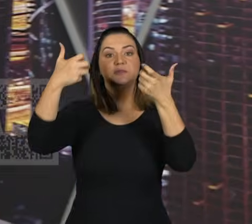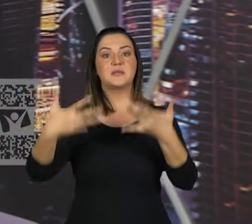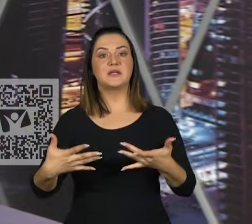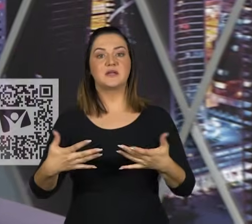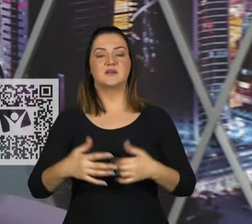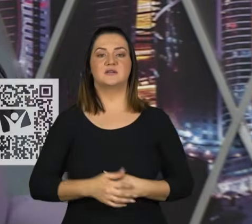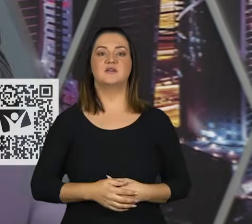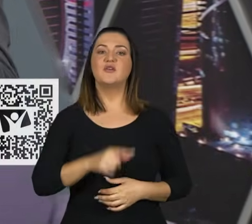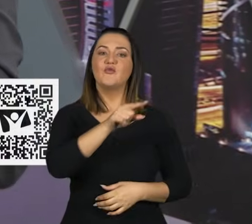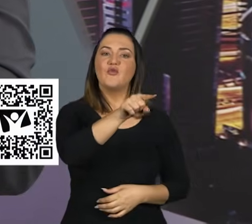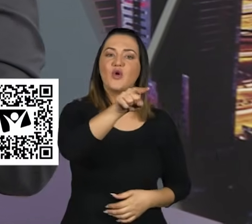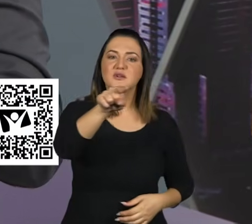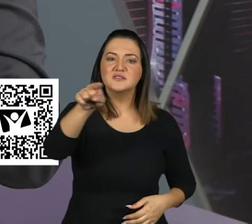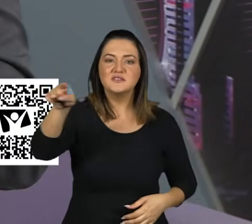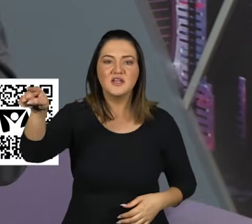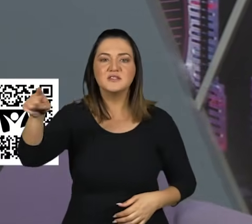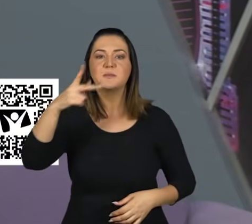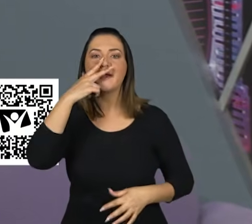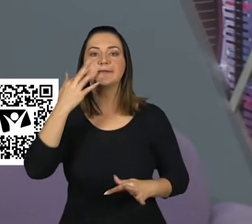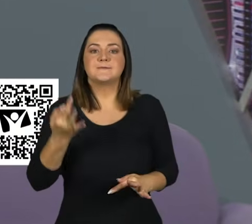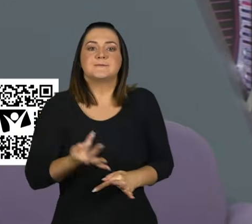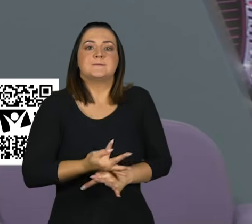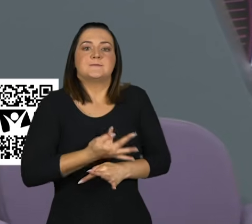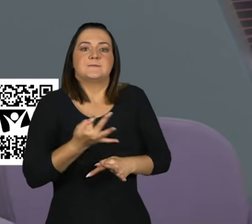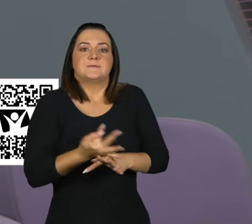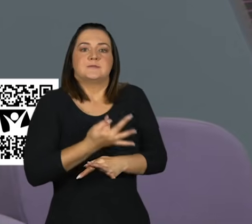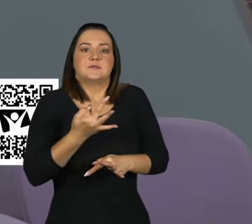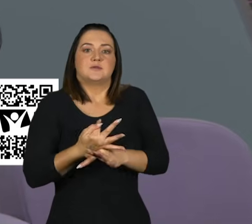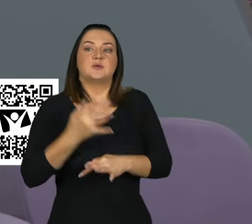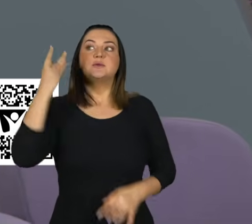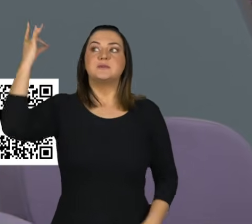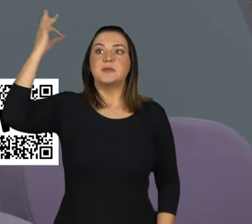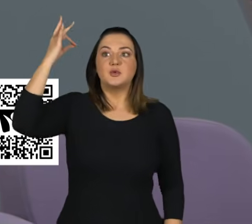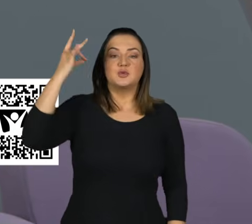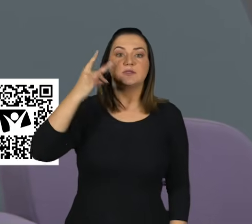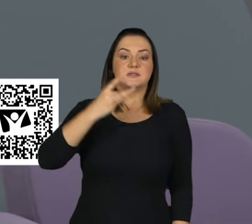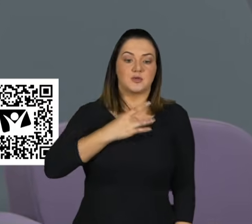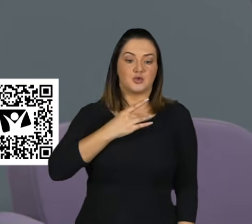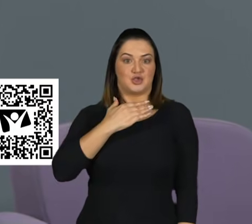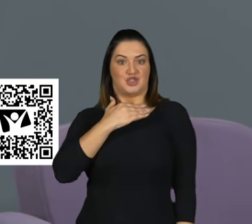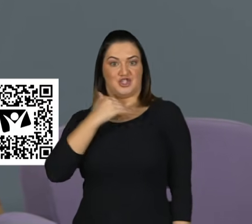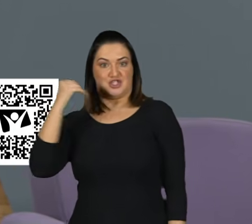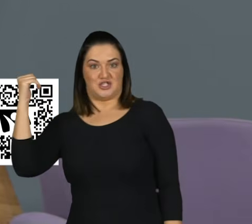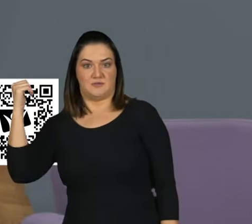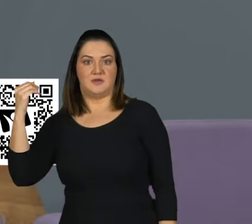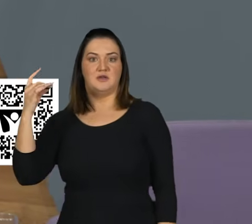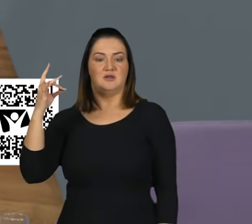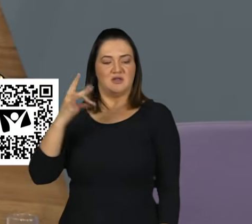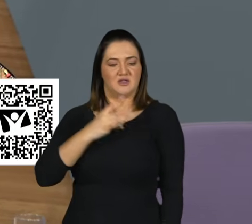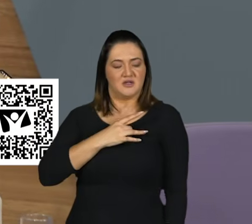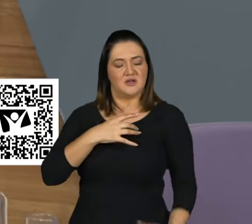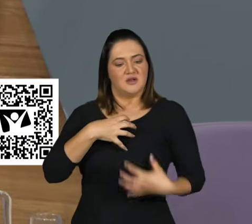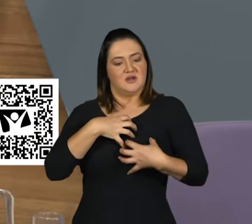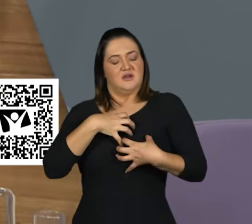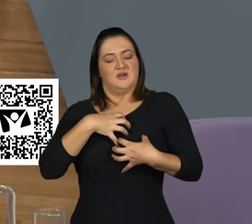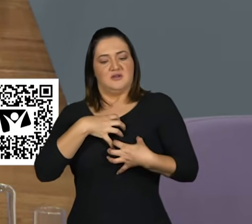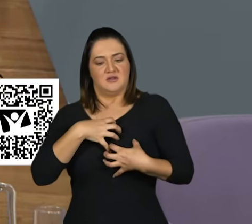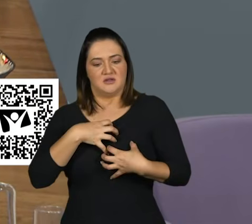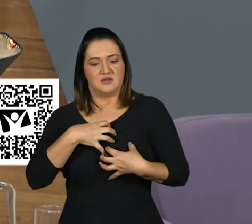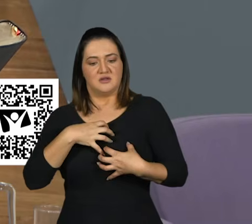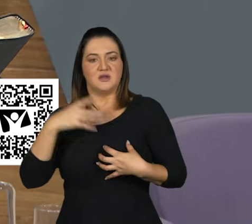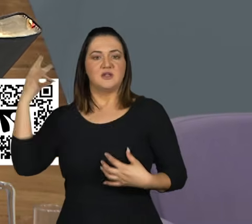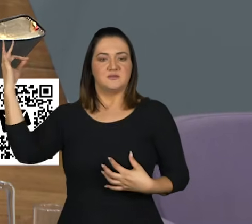assim: vocês estão resistindo ao Espírito Santo. Então, o Espírito Santo toca,